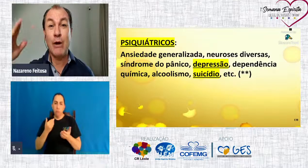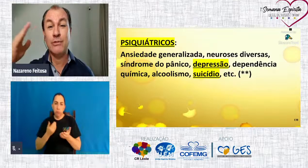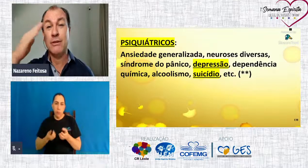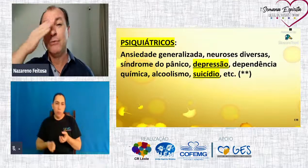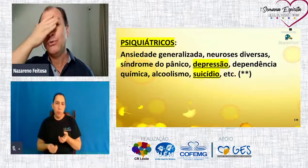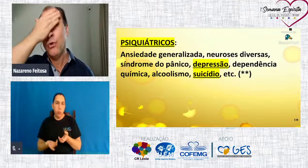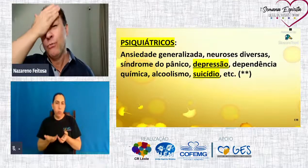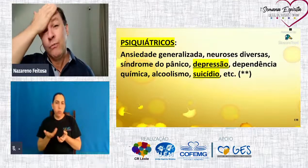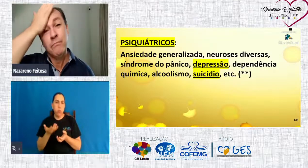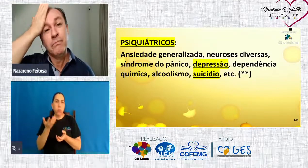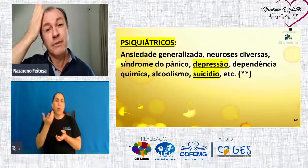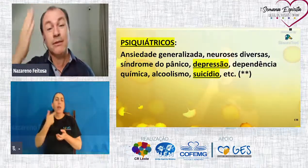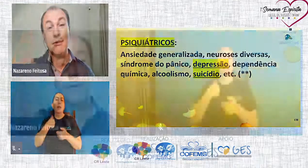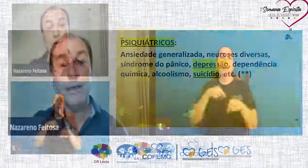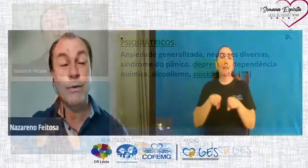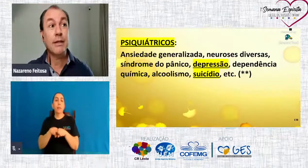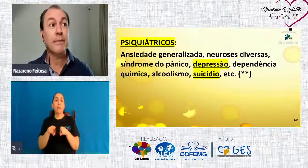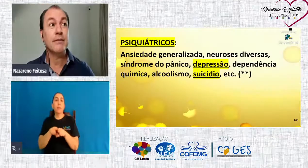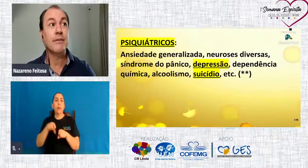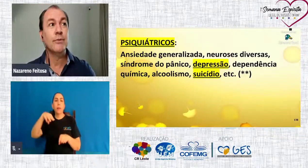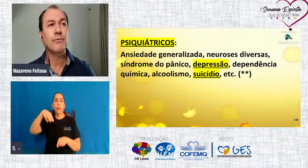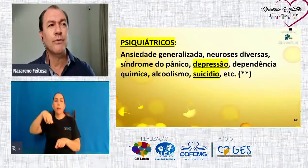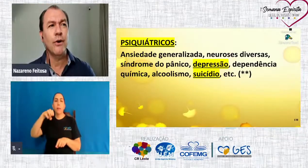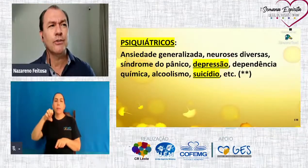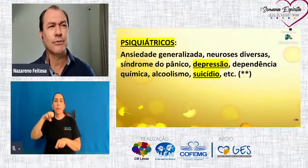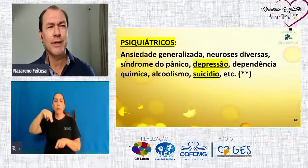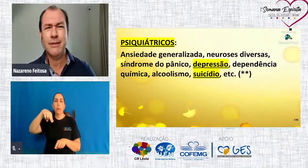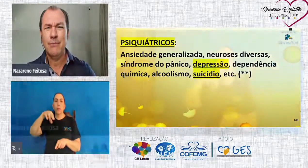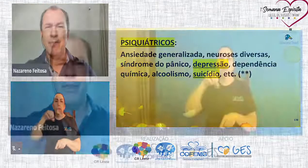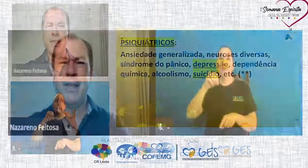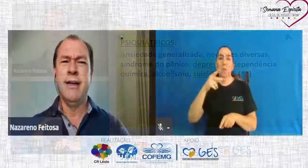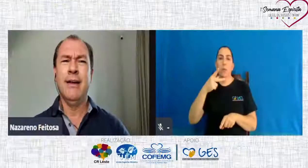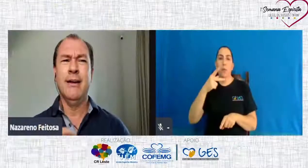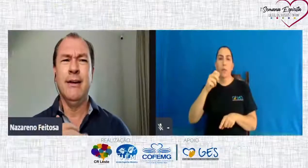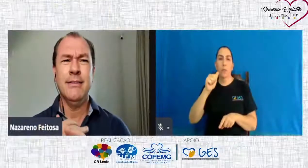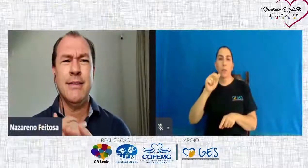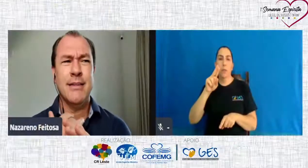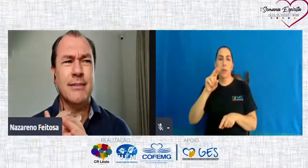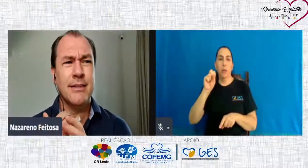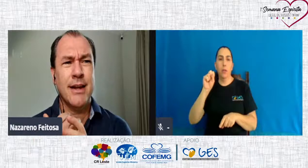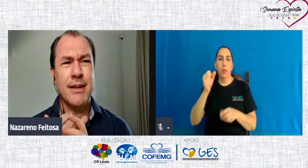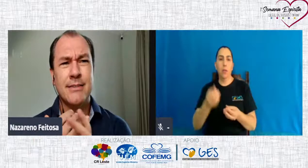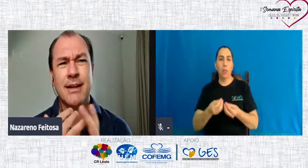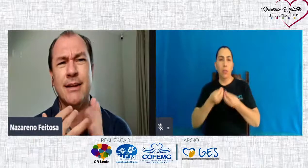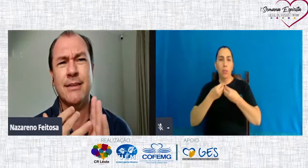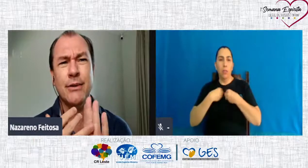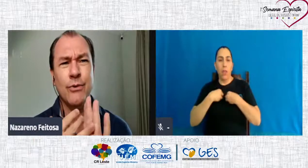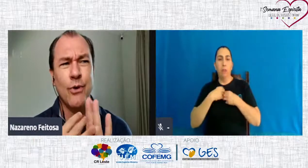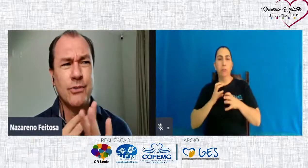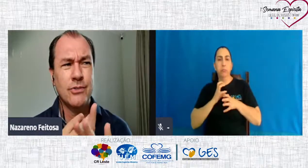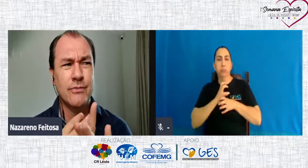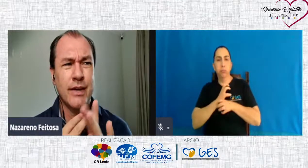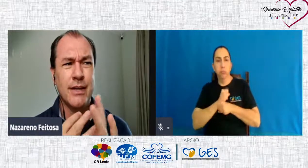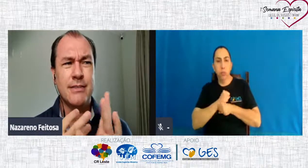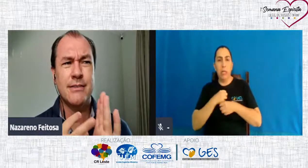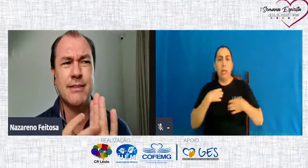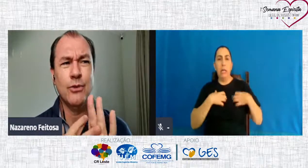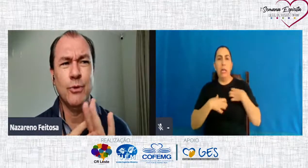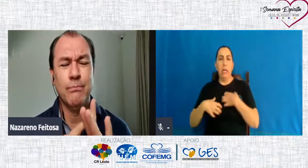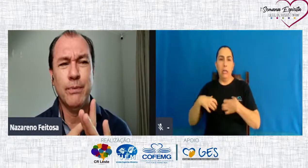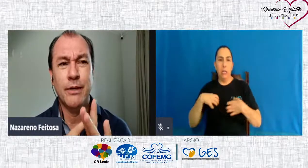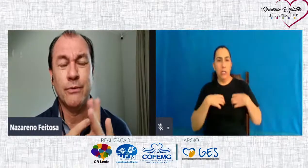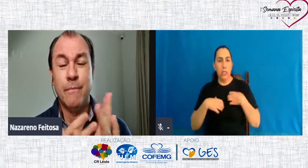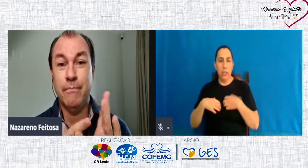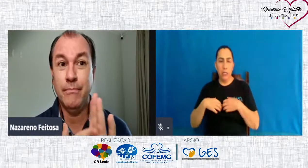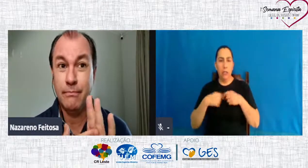Na menopausa, é muito comum dar uma depressão muito forte, não é? Então, ansiedade generalizada, neurônios diversas,